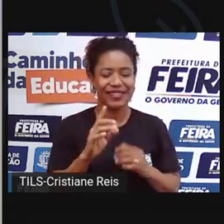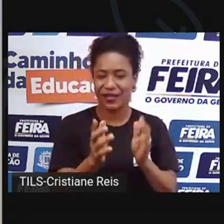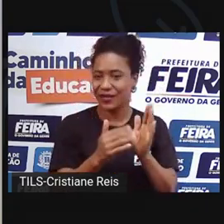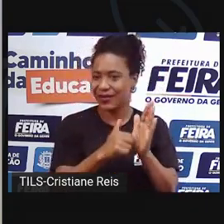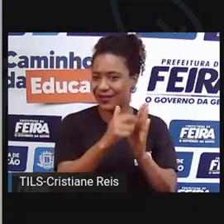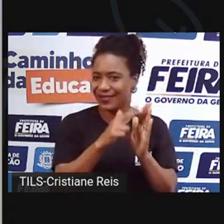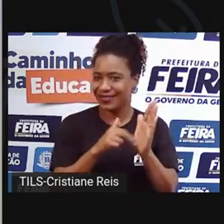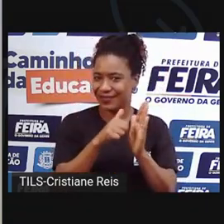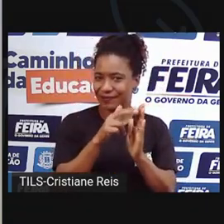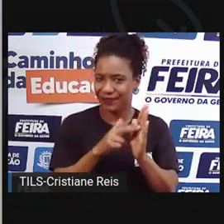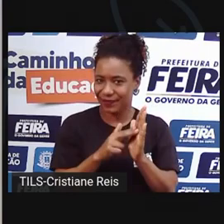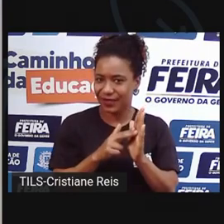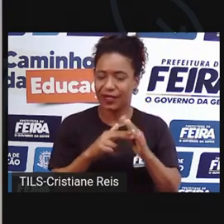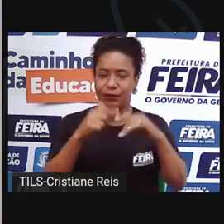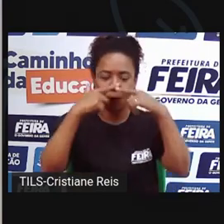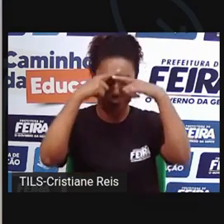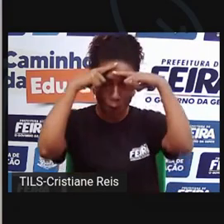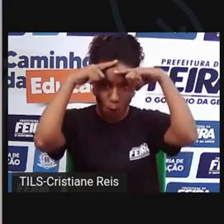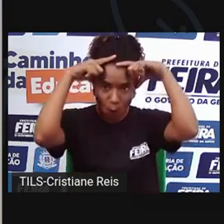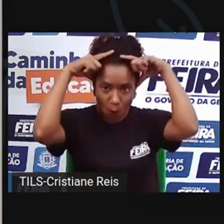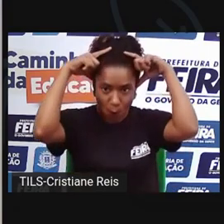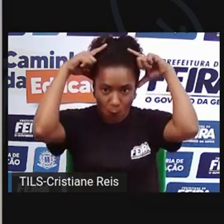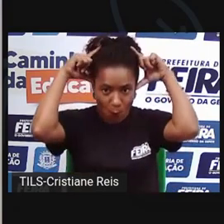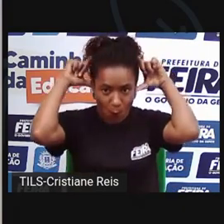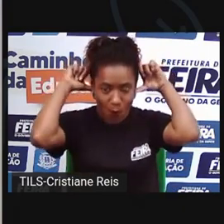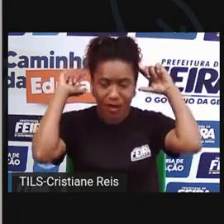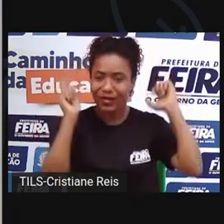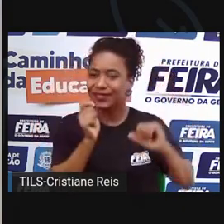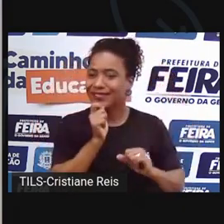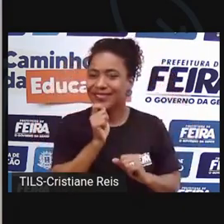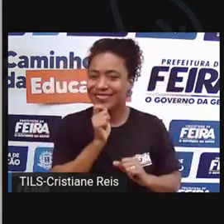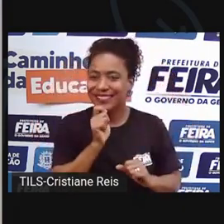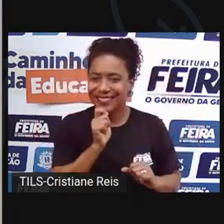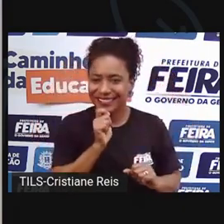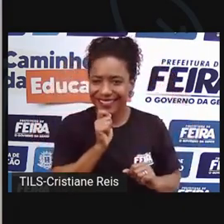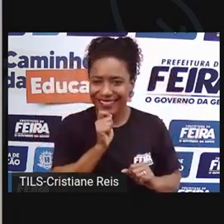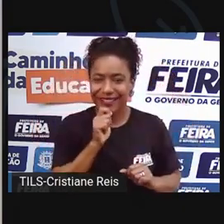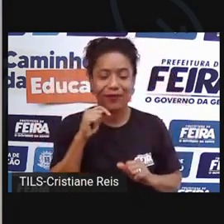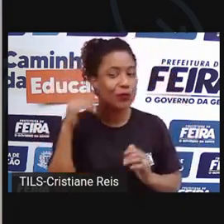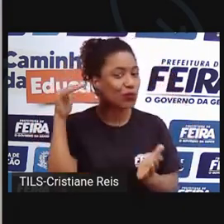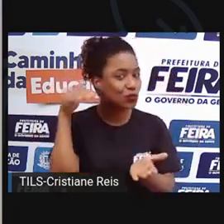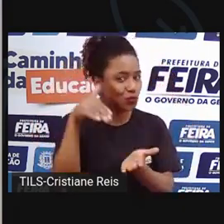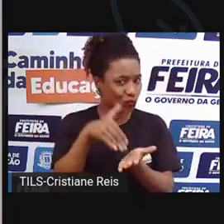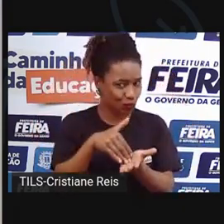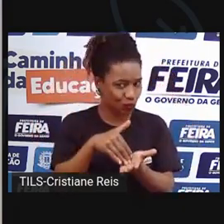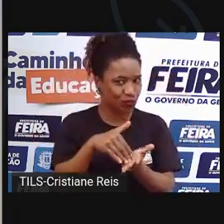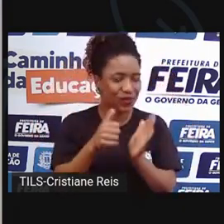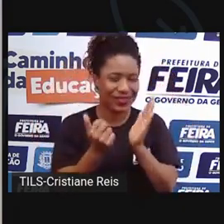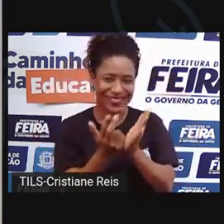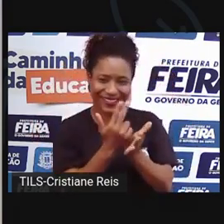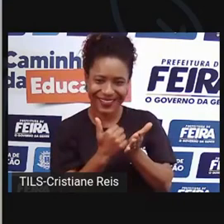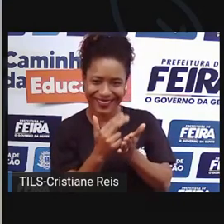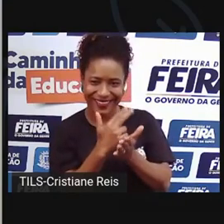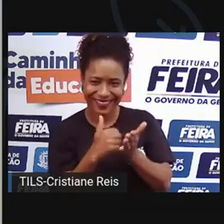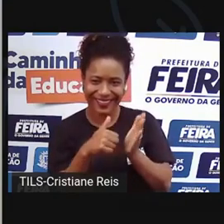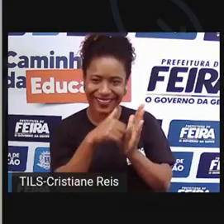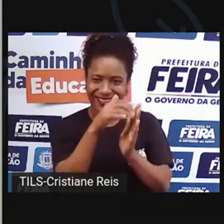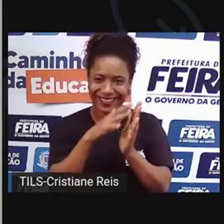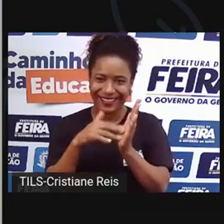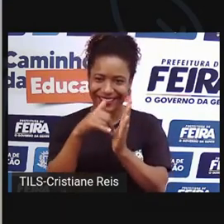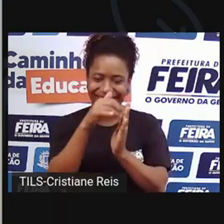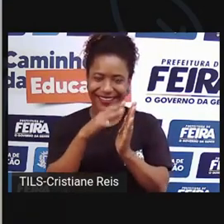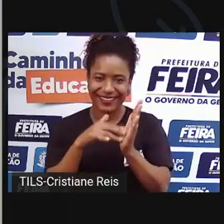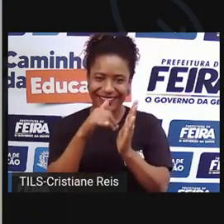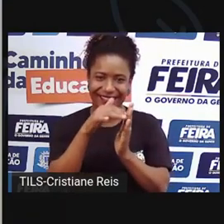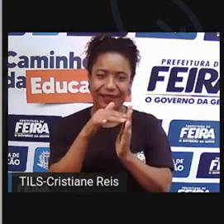vai desenhar aí bem carequinha, sem cabelo, porque o cabelo a gente vai fazer com a tinta. Agora, depois a gente vai pensar na